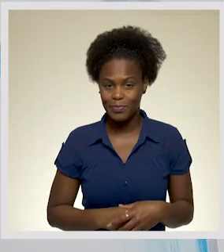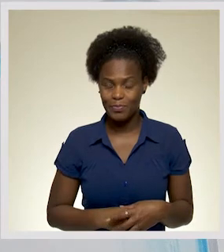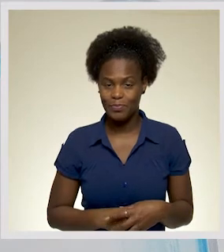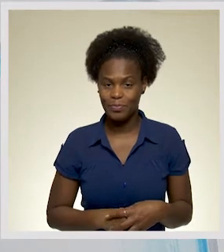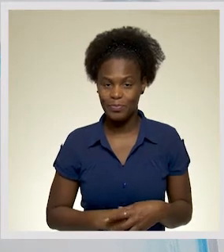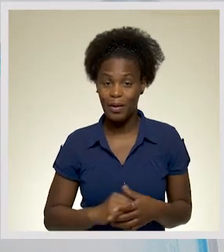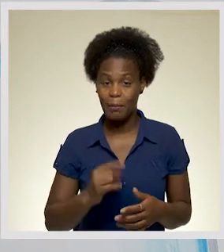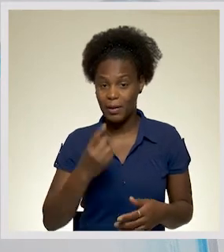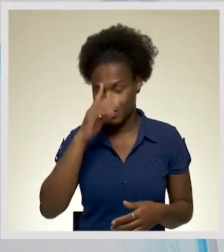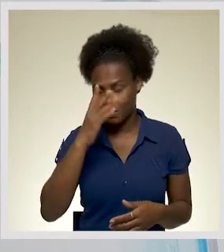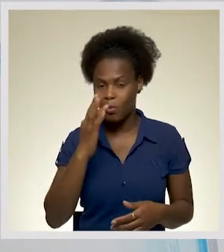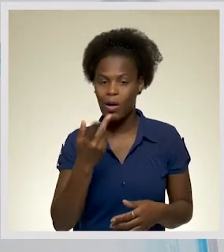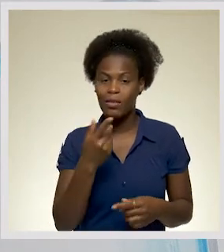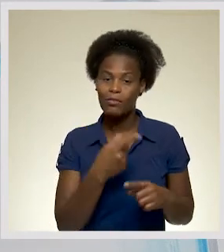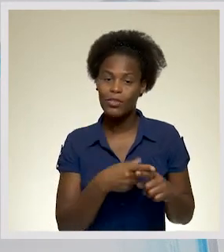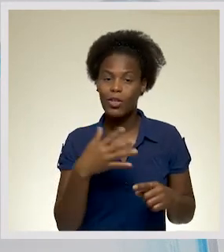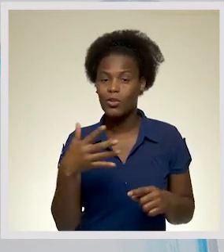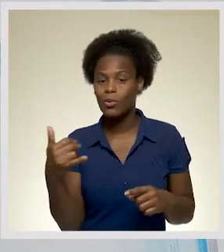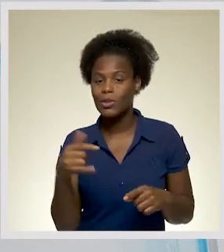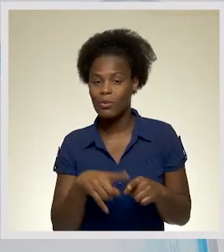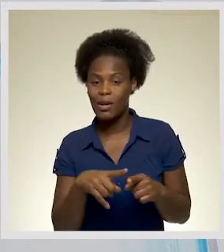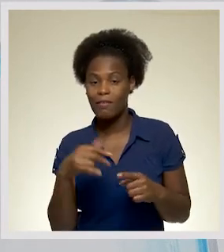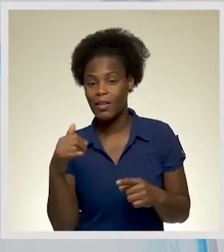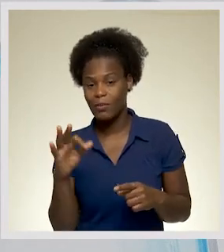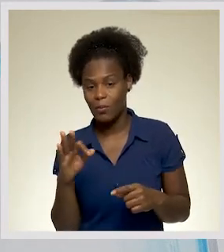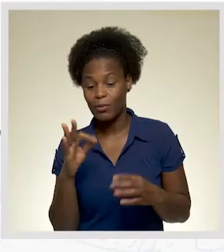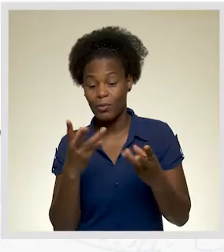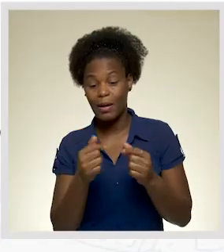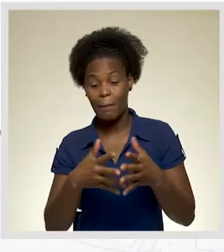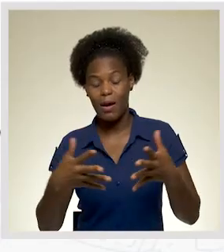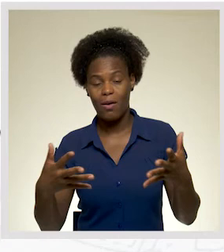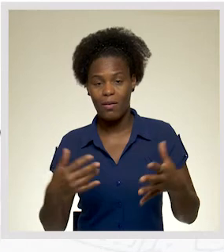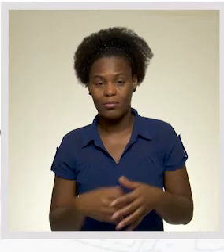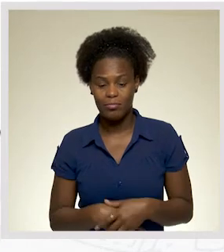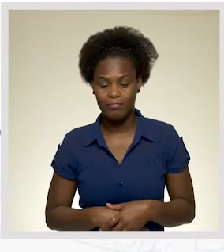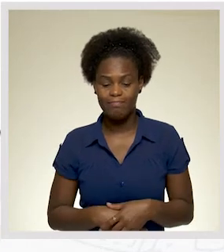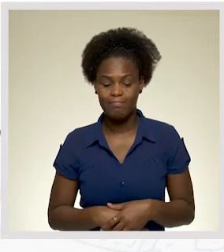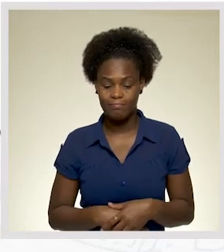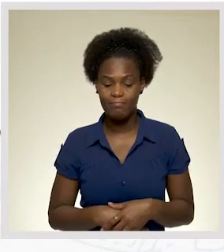12 dá 24, que é a quantidade maior. Tá certo? A linha B.